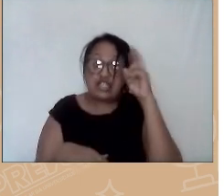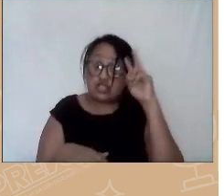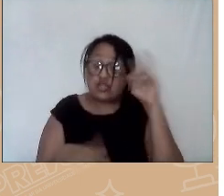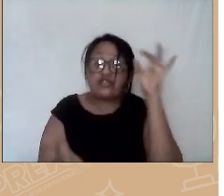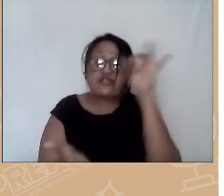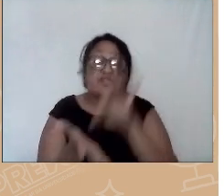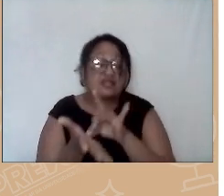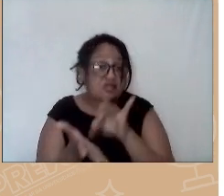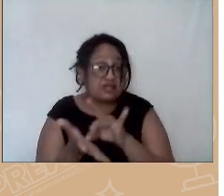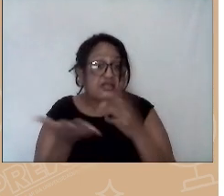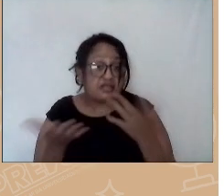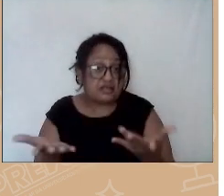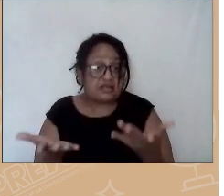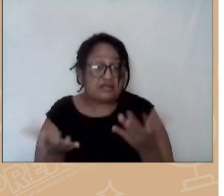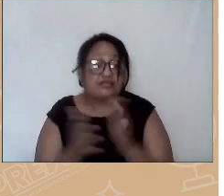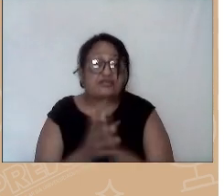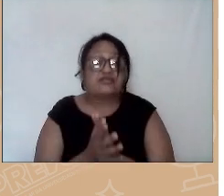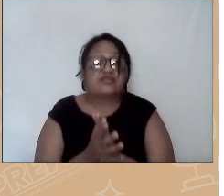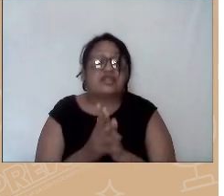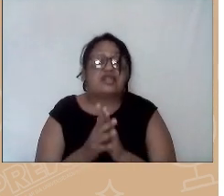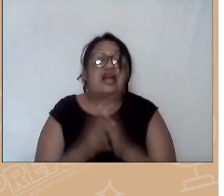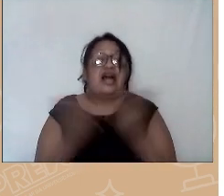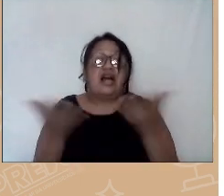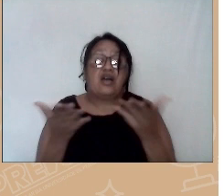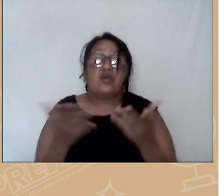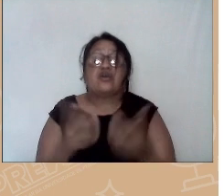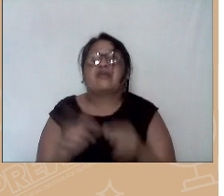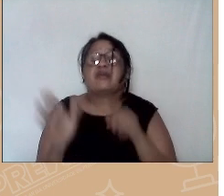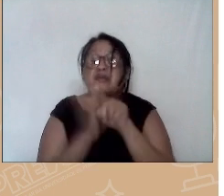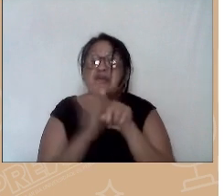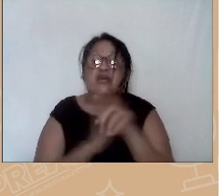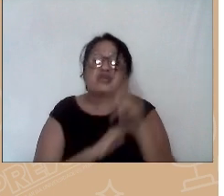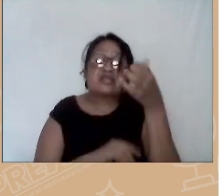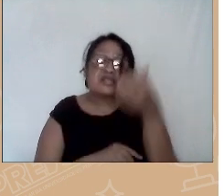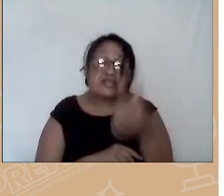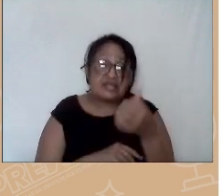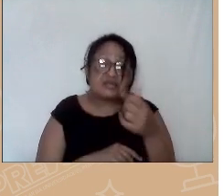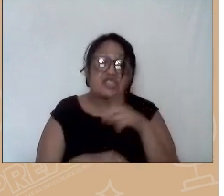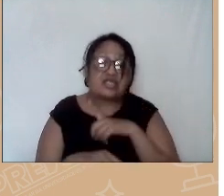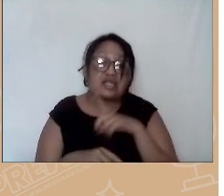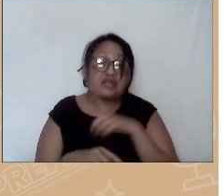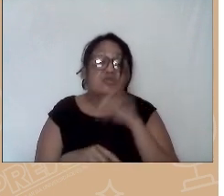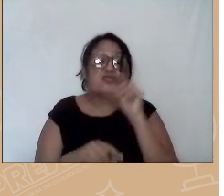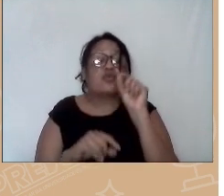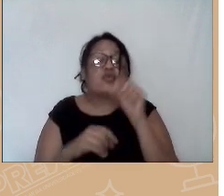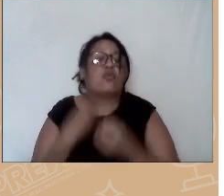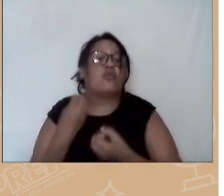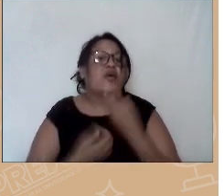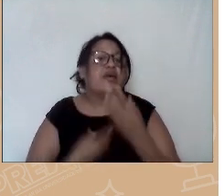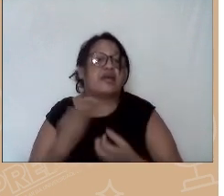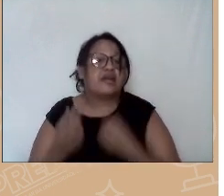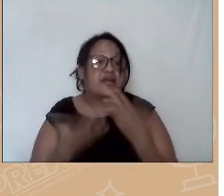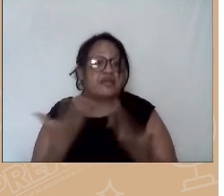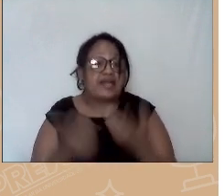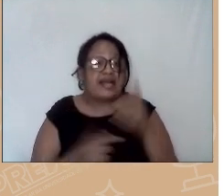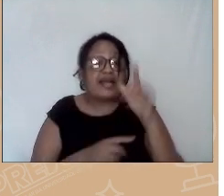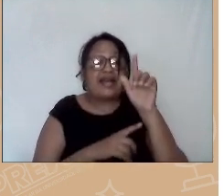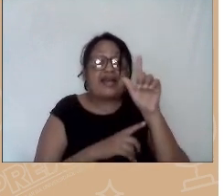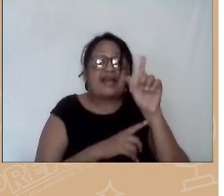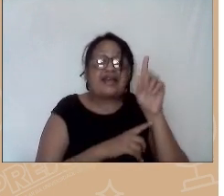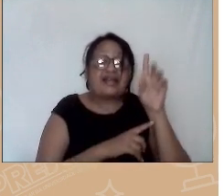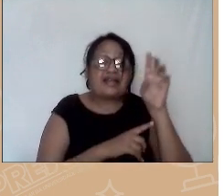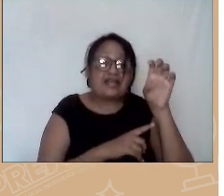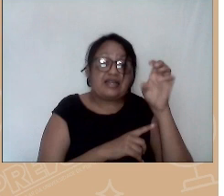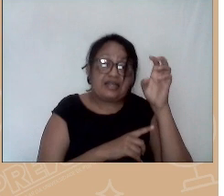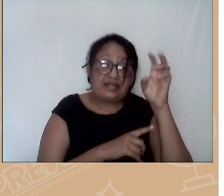vamos para a questão 6 na questão 6 nós temos o poema do Gregório de Matos